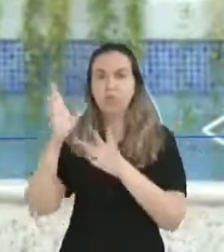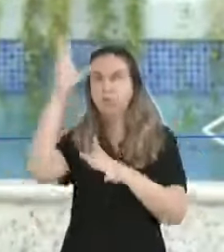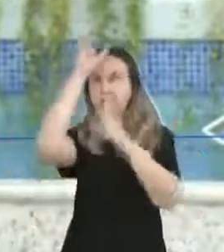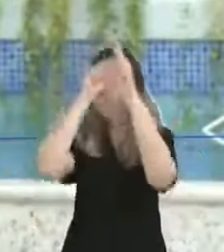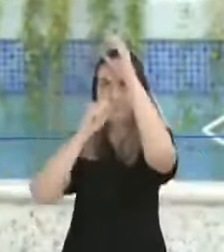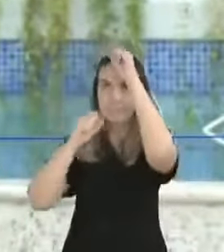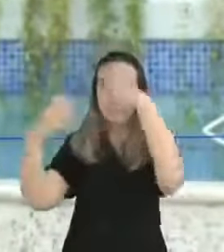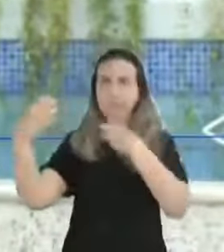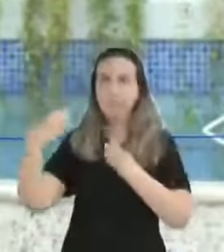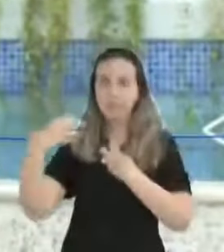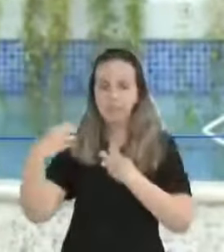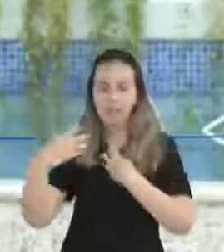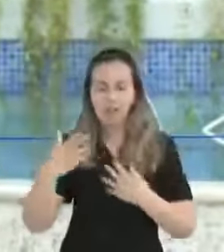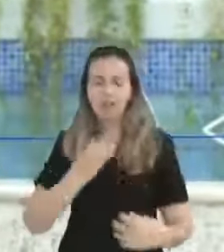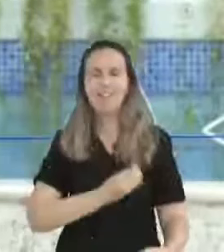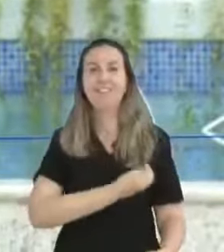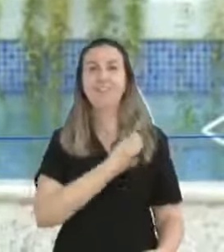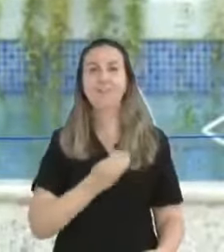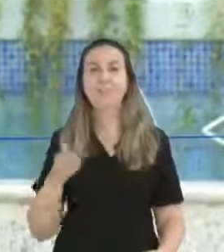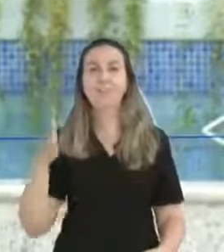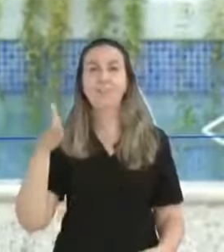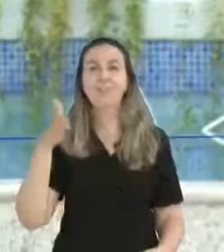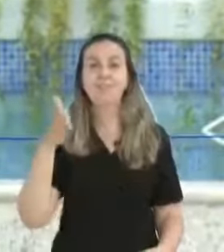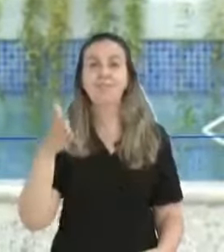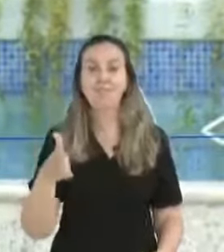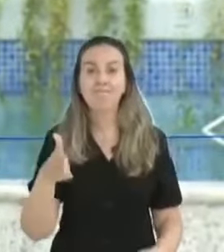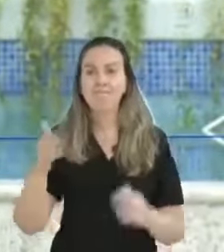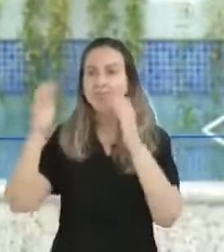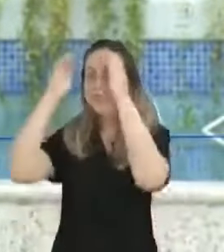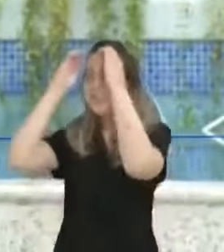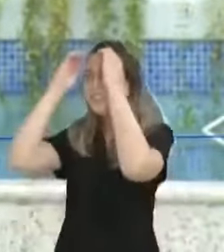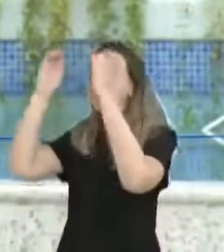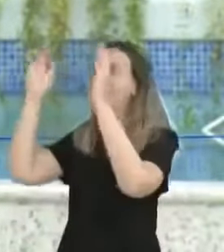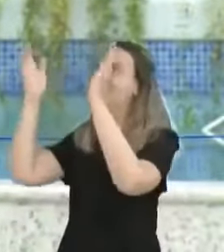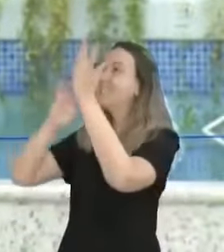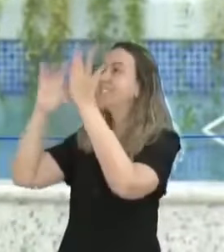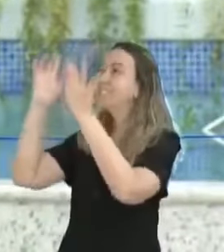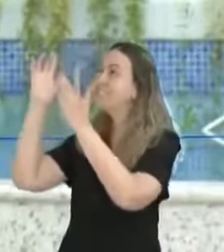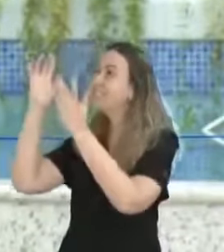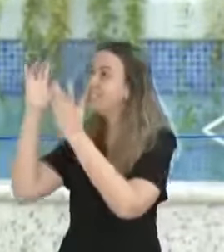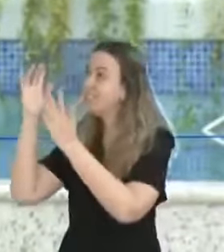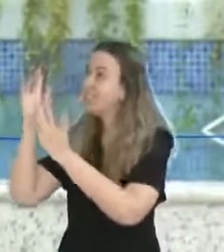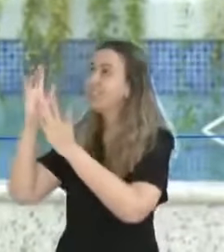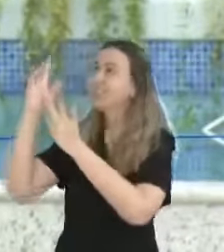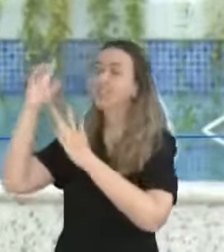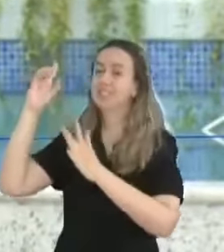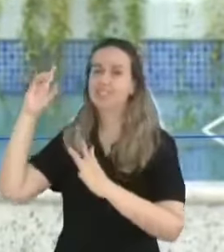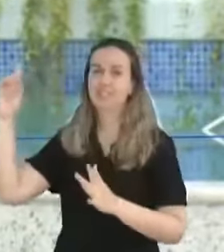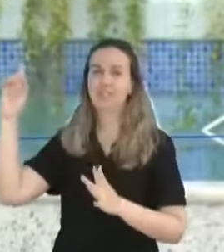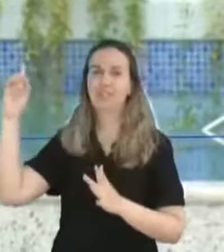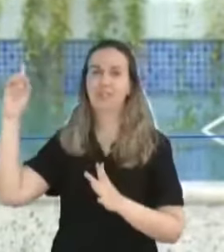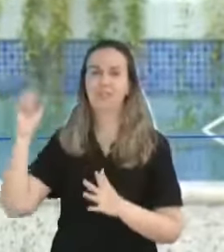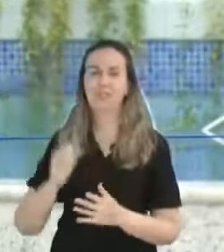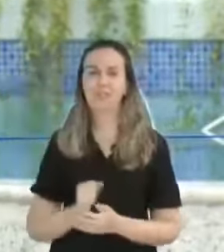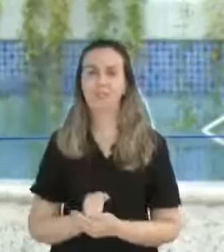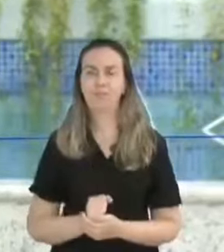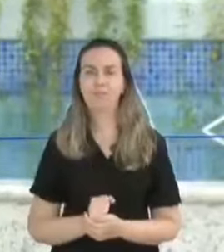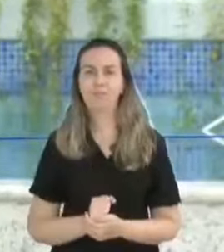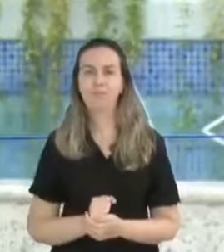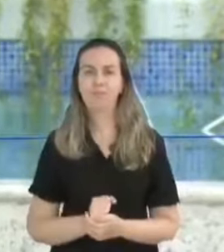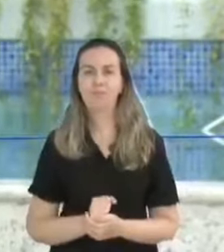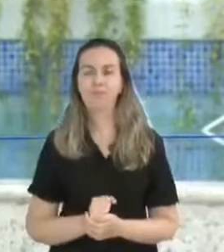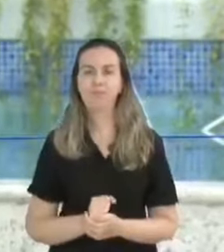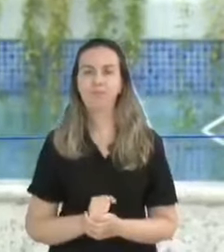você praticava antes. Mas nós vivemos em uma sociedade onde as pessoas querem que os